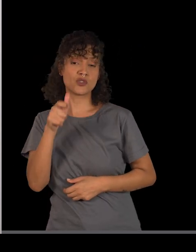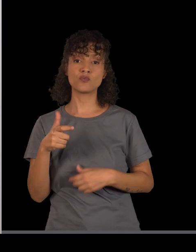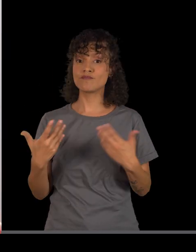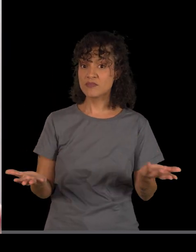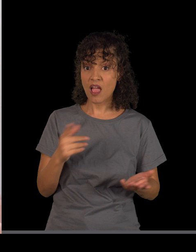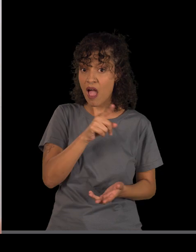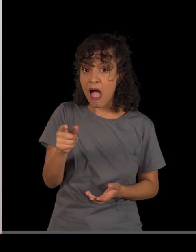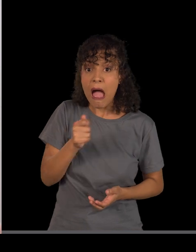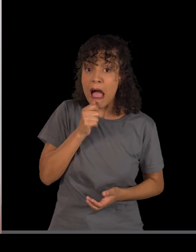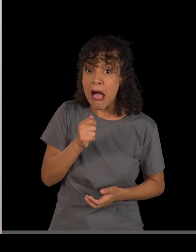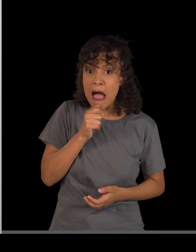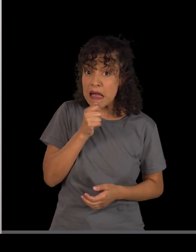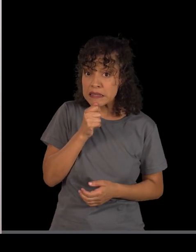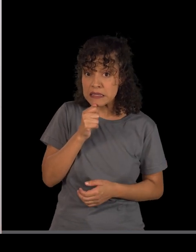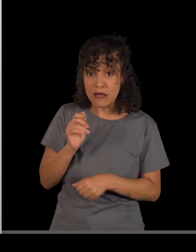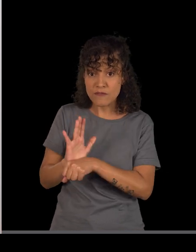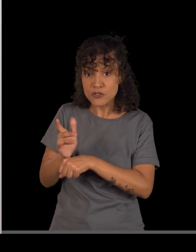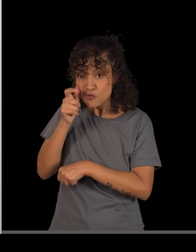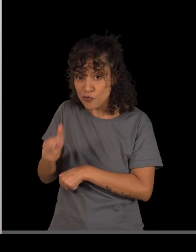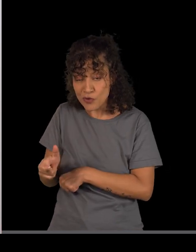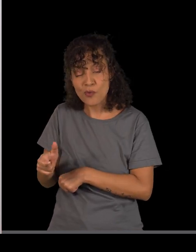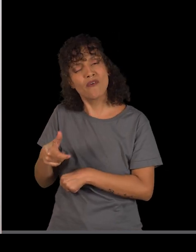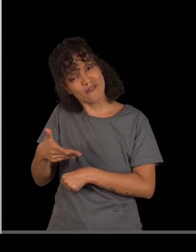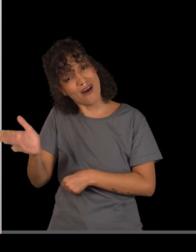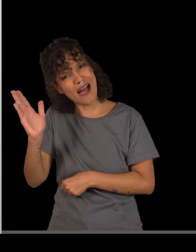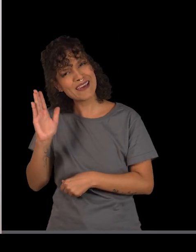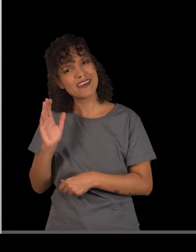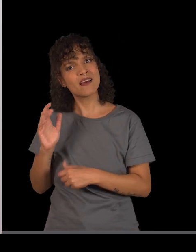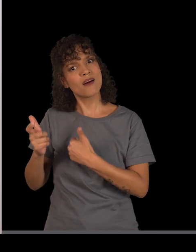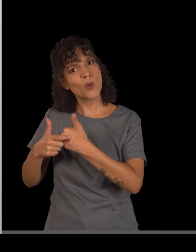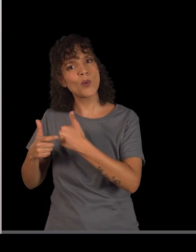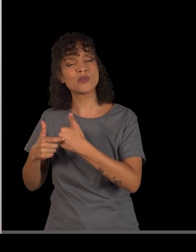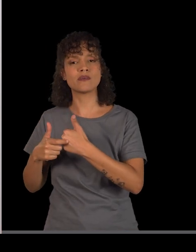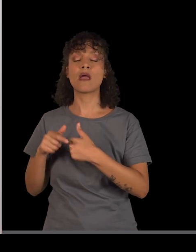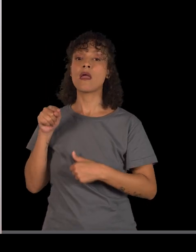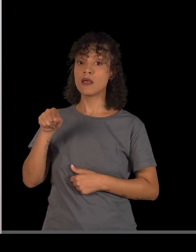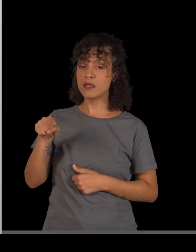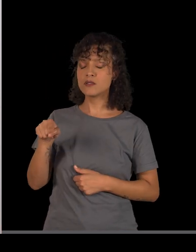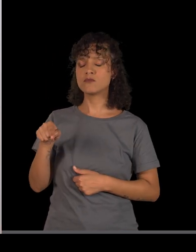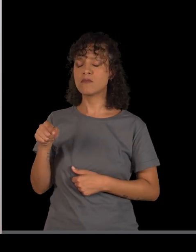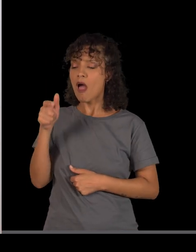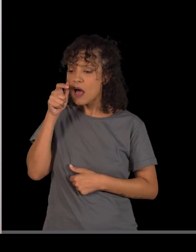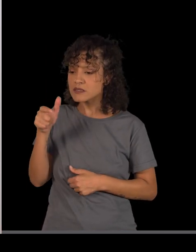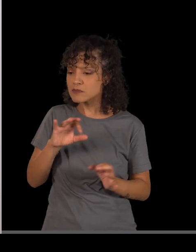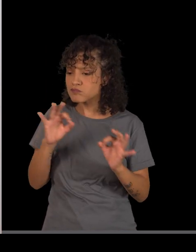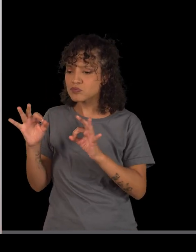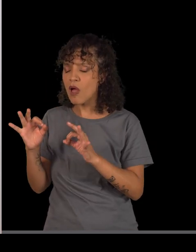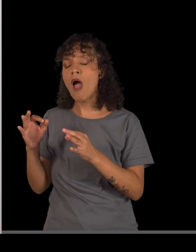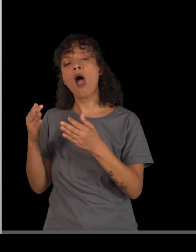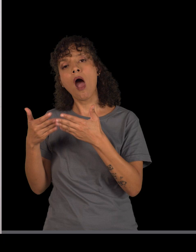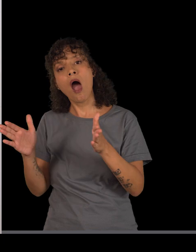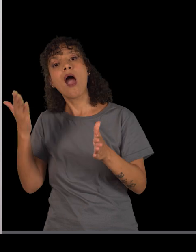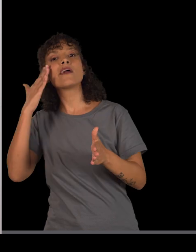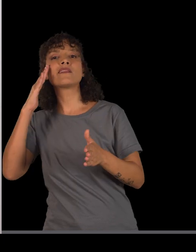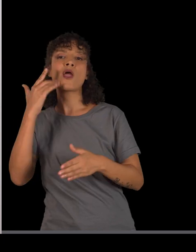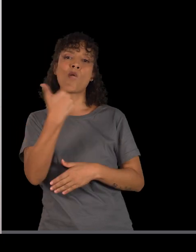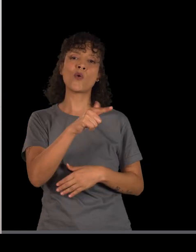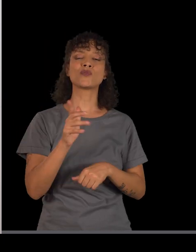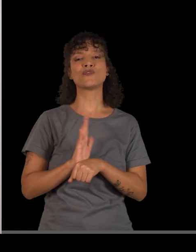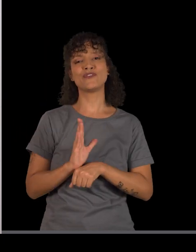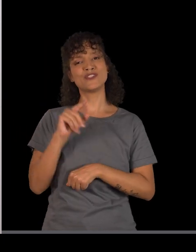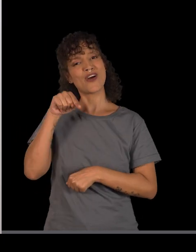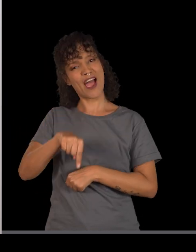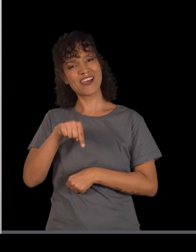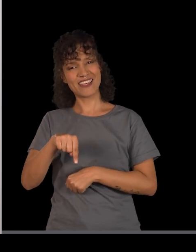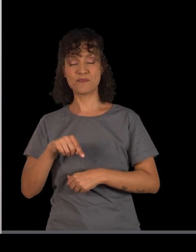assistem. Se vocês não assistiram esse vídeo, vão lá assistir e curtir ele, porque eu acho que ele é porta de entrada para os outros vídeos aqui do